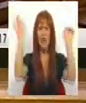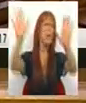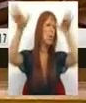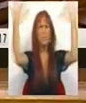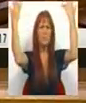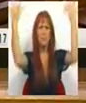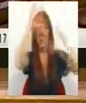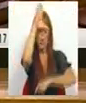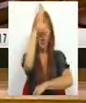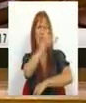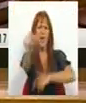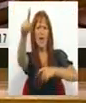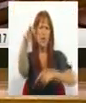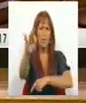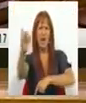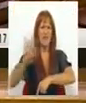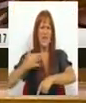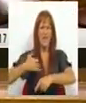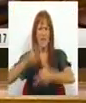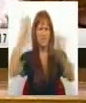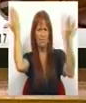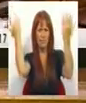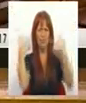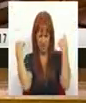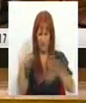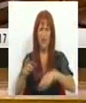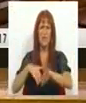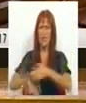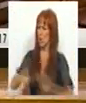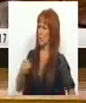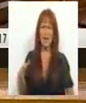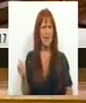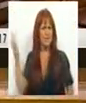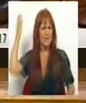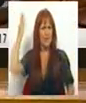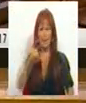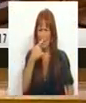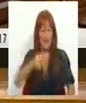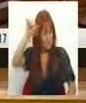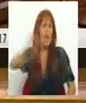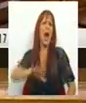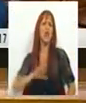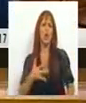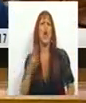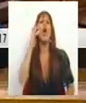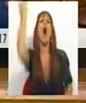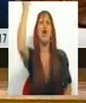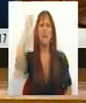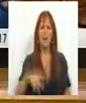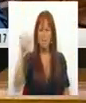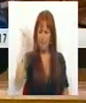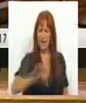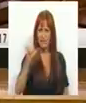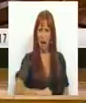quanto o governo do PSD e do CDS fizeram em 2015. Parece mal, Dr. Costa.